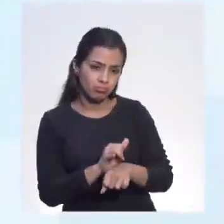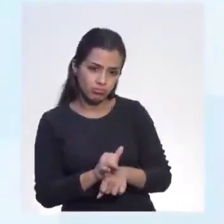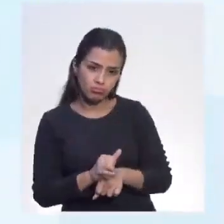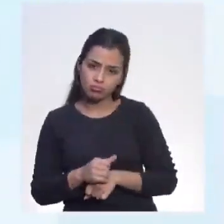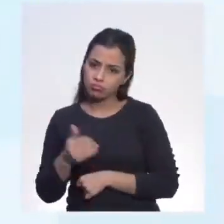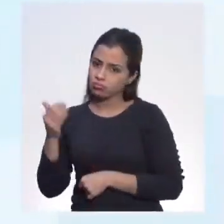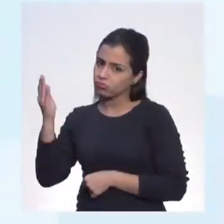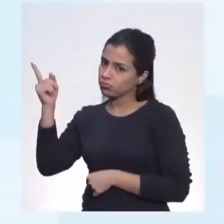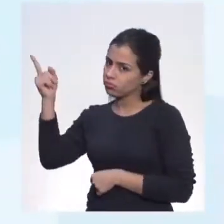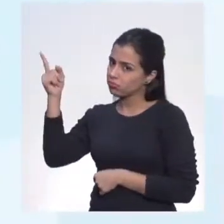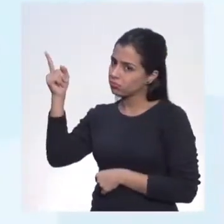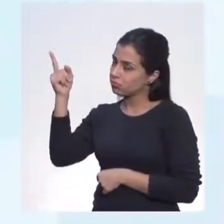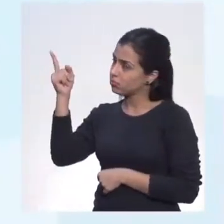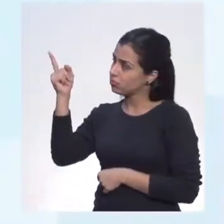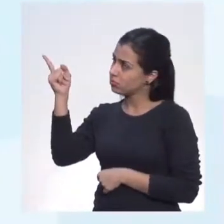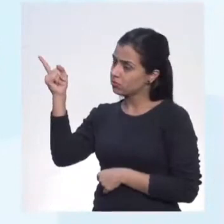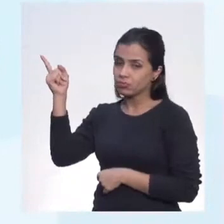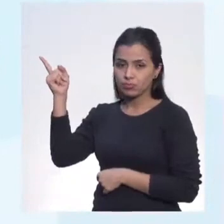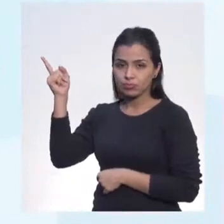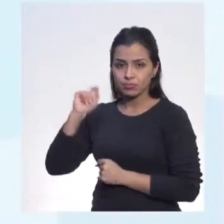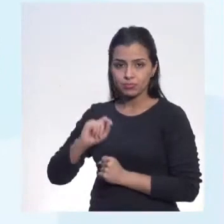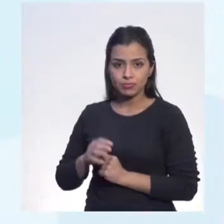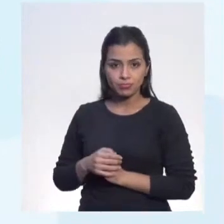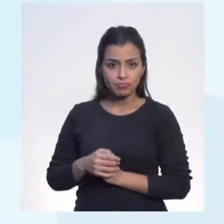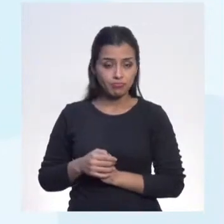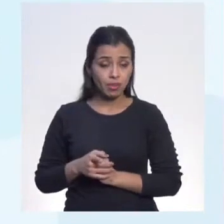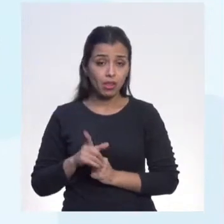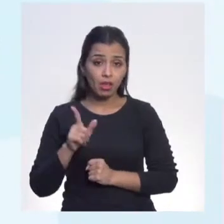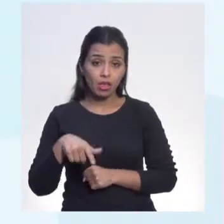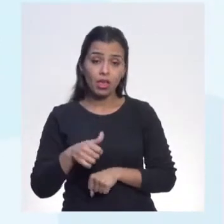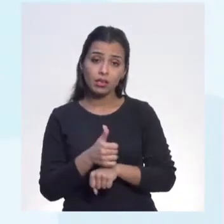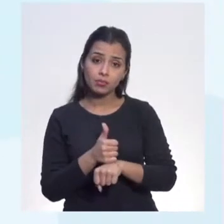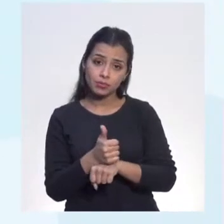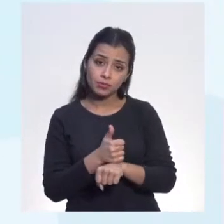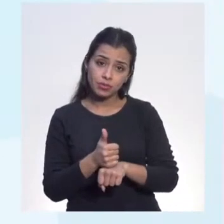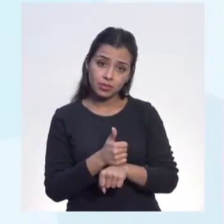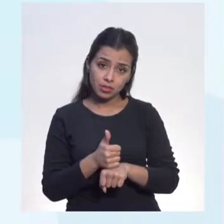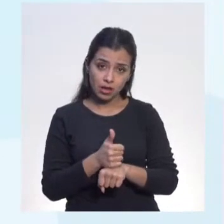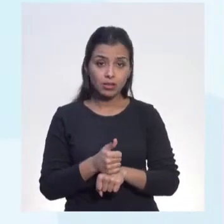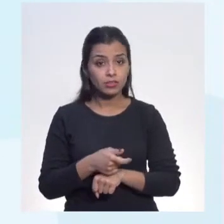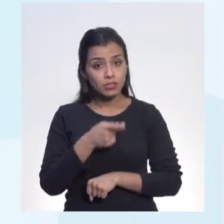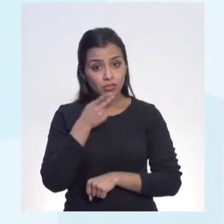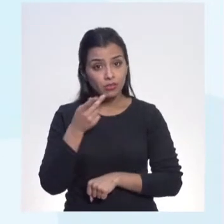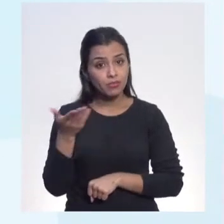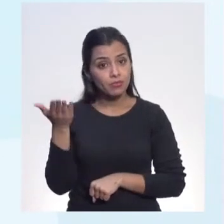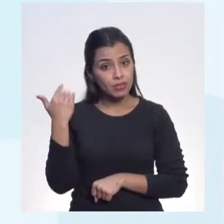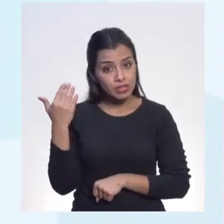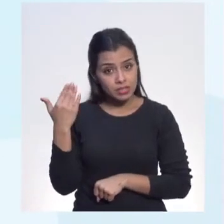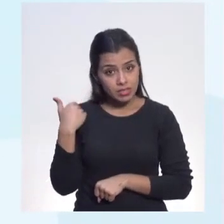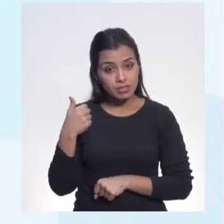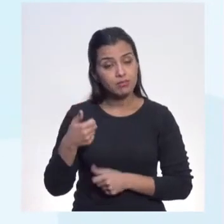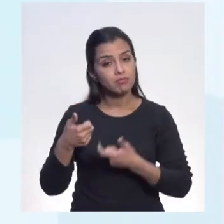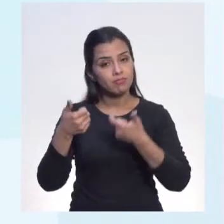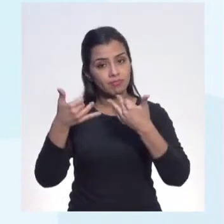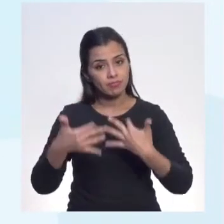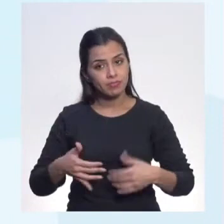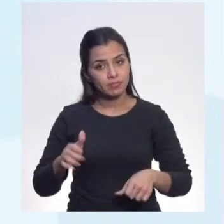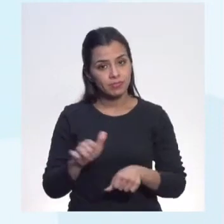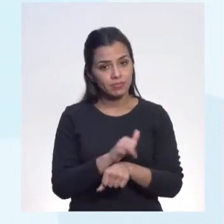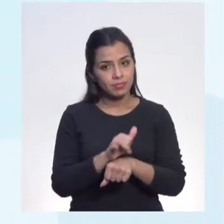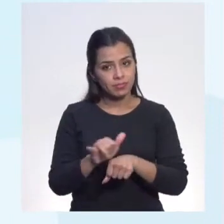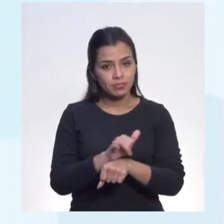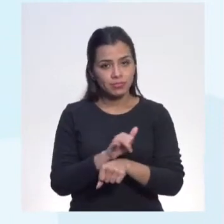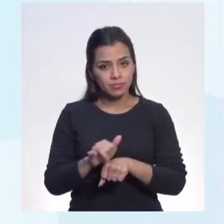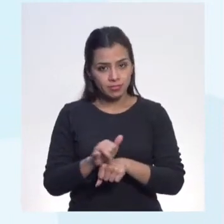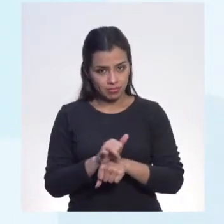instrumentos musicais, ou mesmo luthiers, né? Que são profissionais que, como a gente falou antes, consertam ou constroem ou customizam os